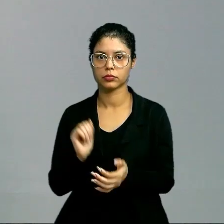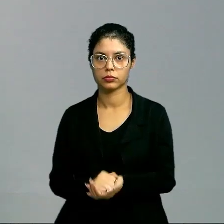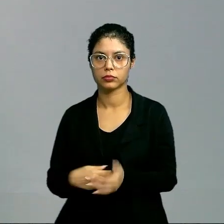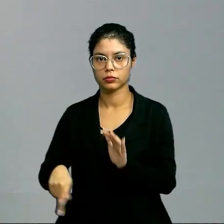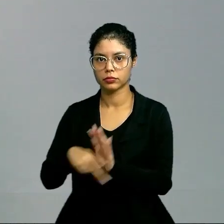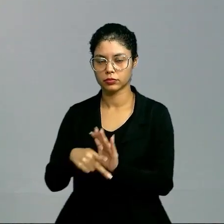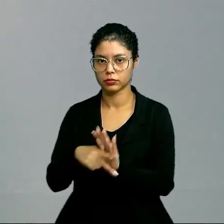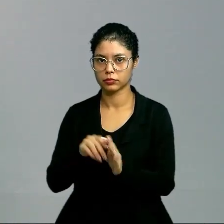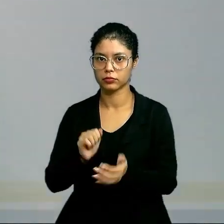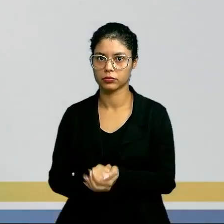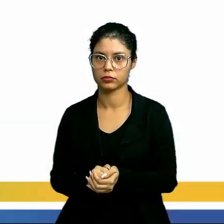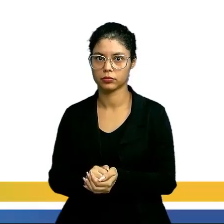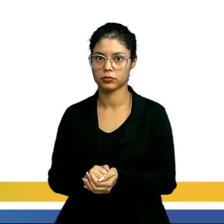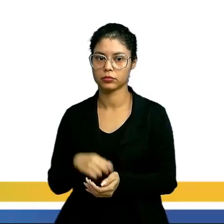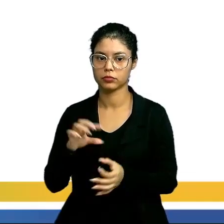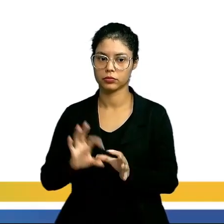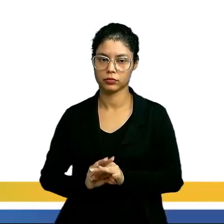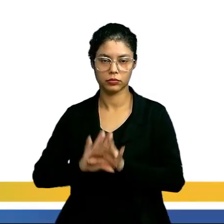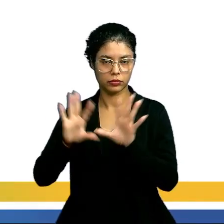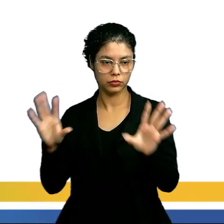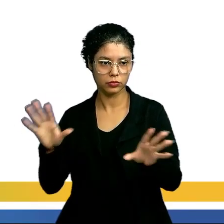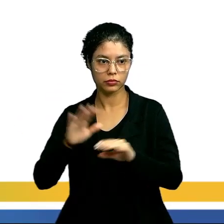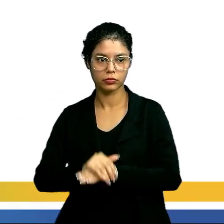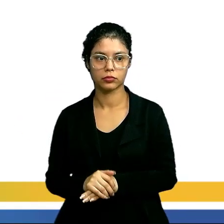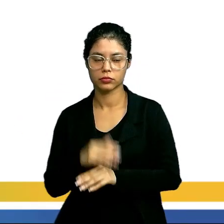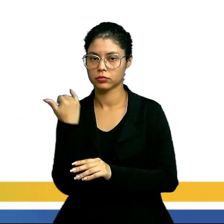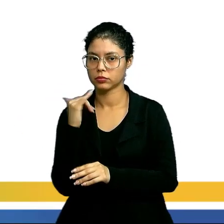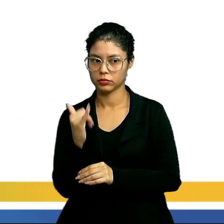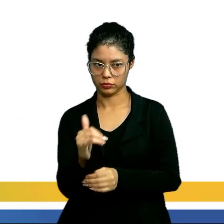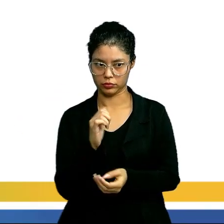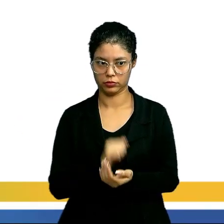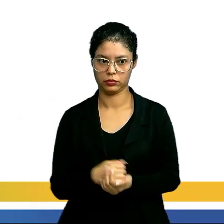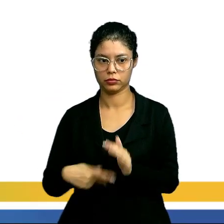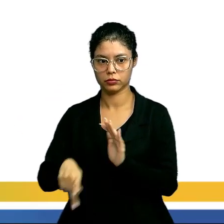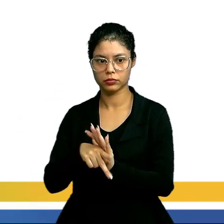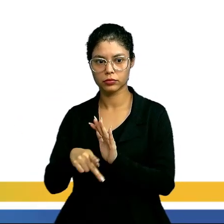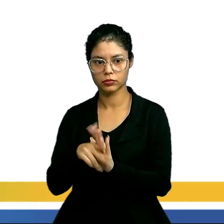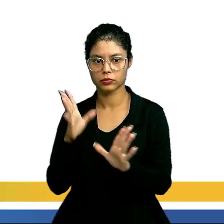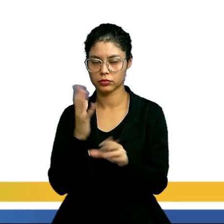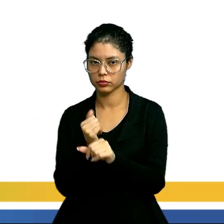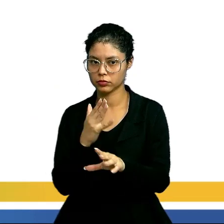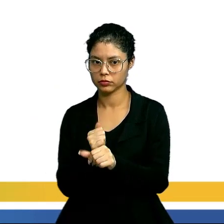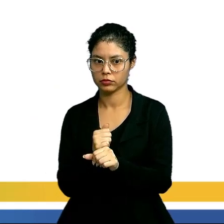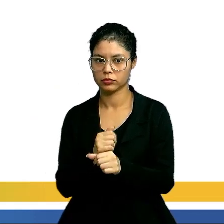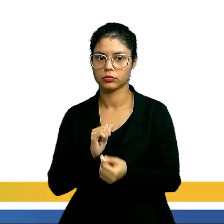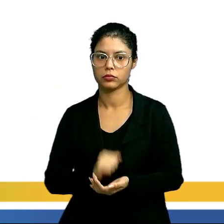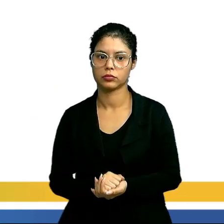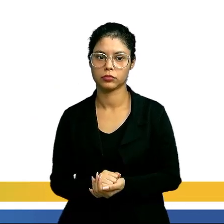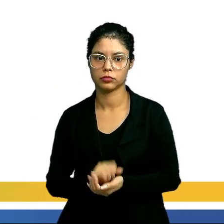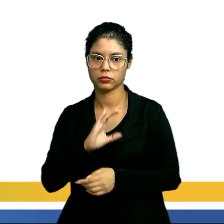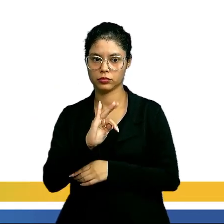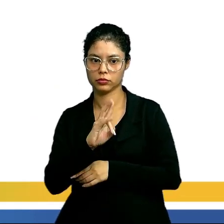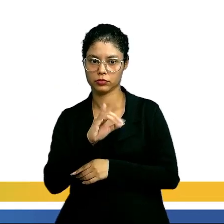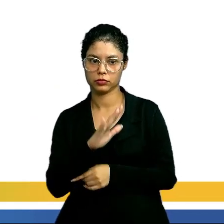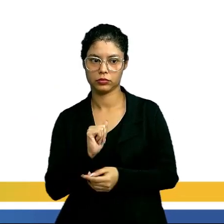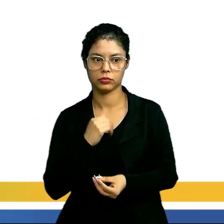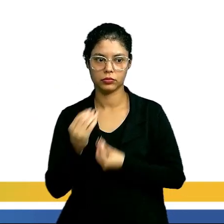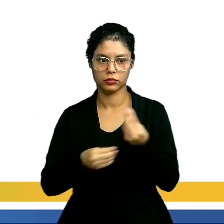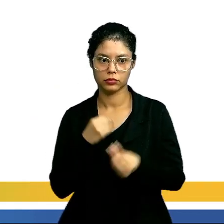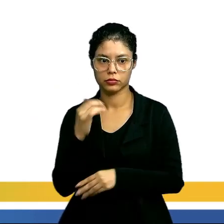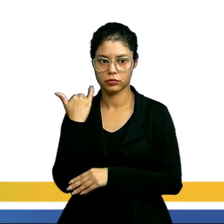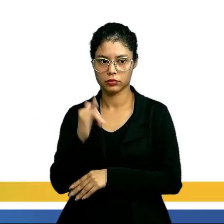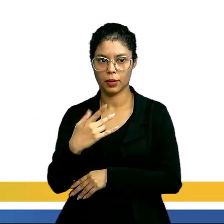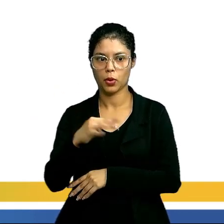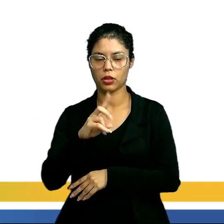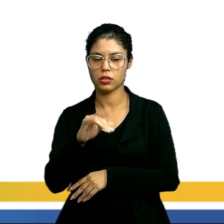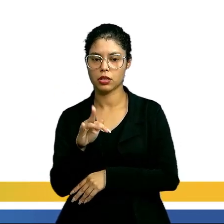está em queda livre. A energia mecânica, por sua vez, ela é a soma das energias cinéticas com